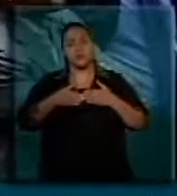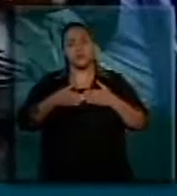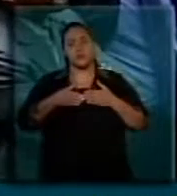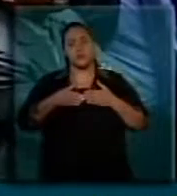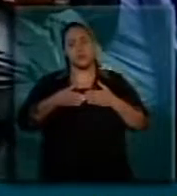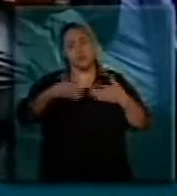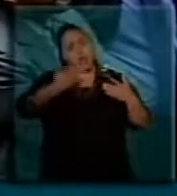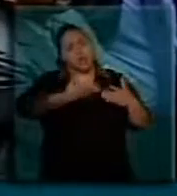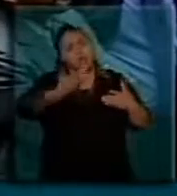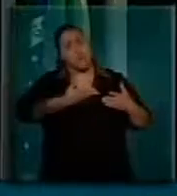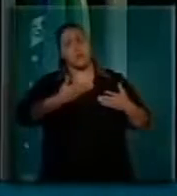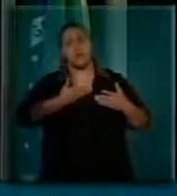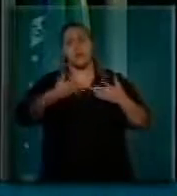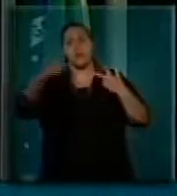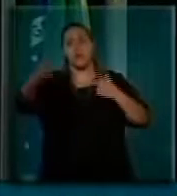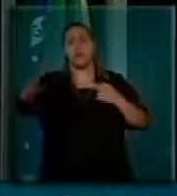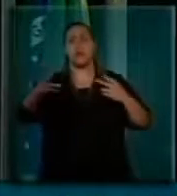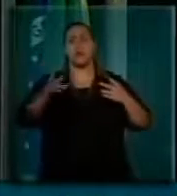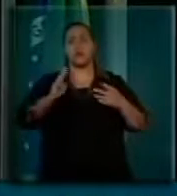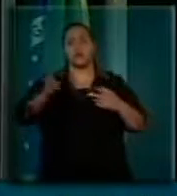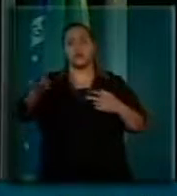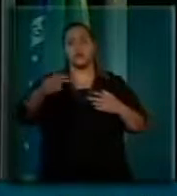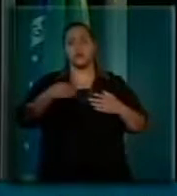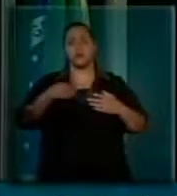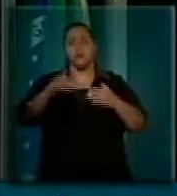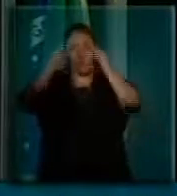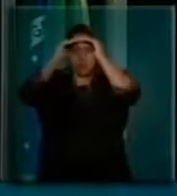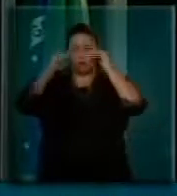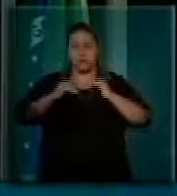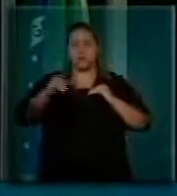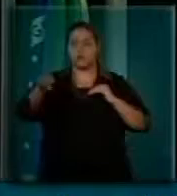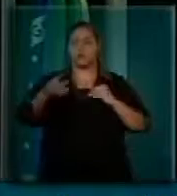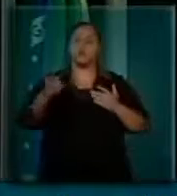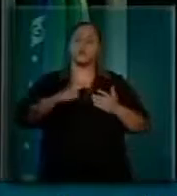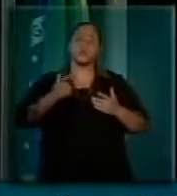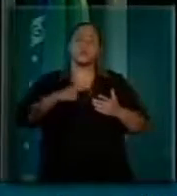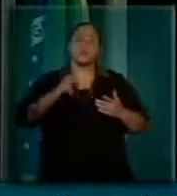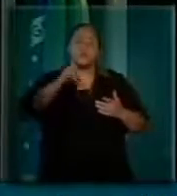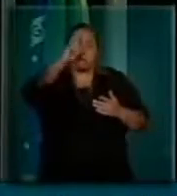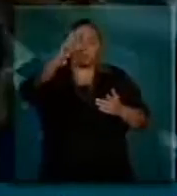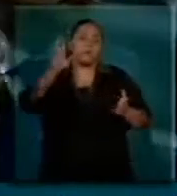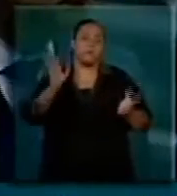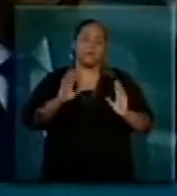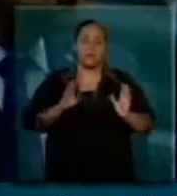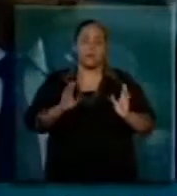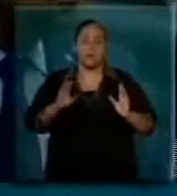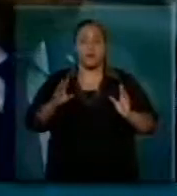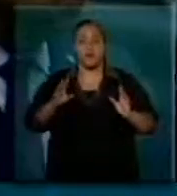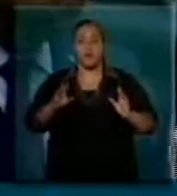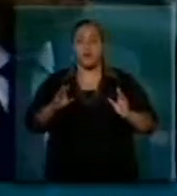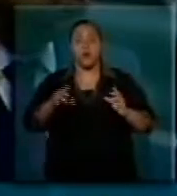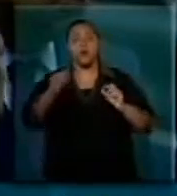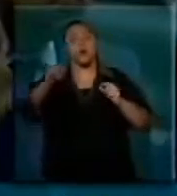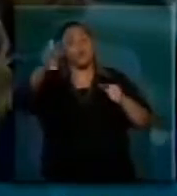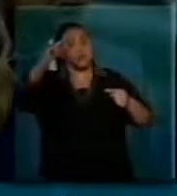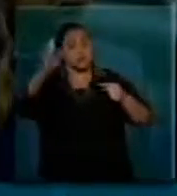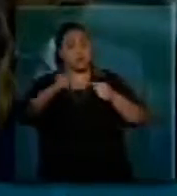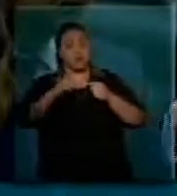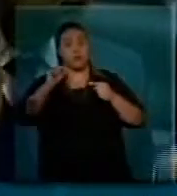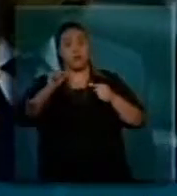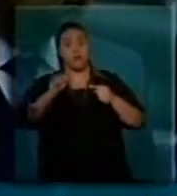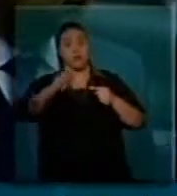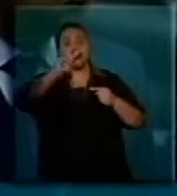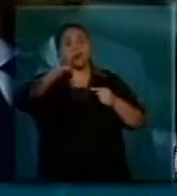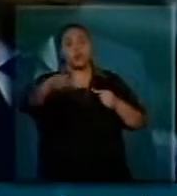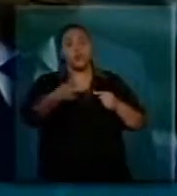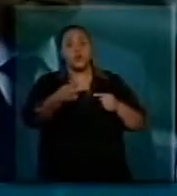companheiro, seu colega com a mesma defesa que sempre lhe dispensei. Ou seja, não há pretexto aqui. Há o fato de nós não concordarmos com 2.000 e